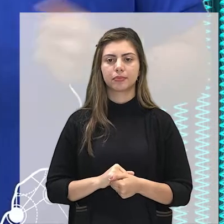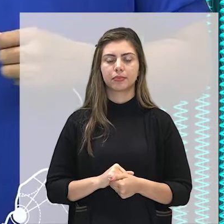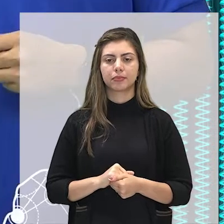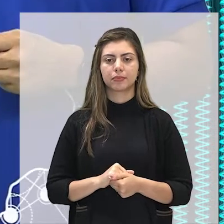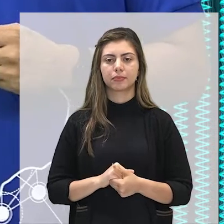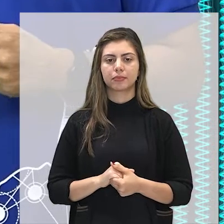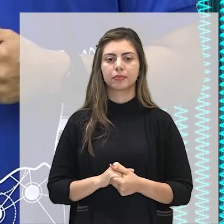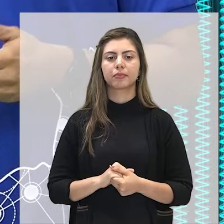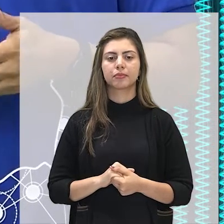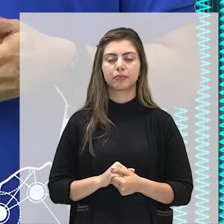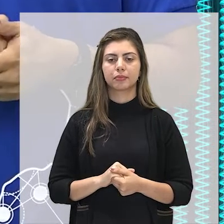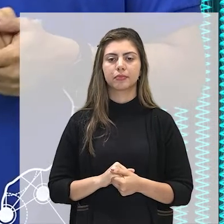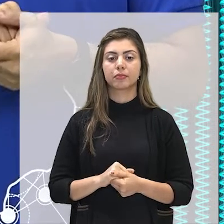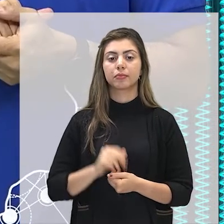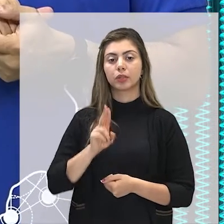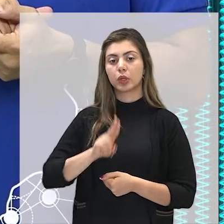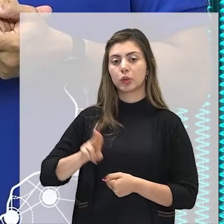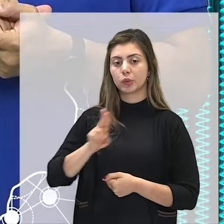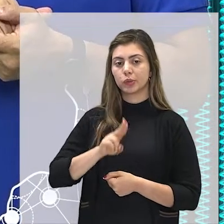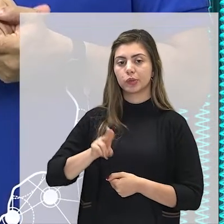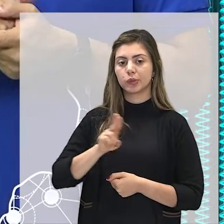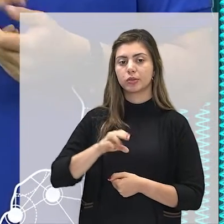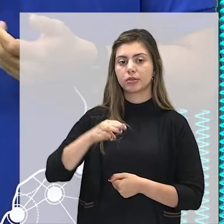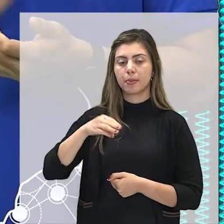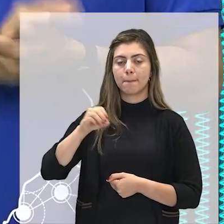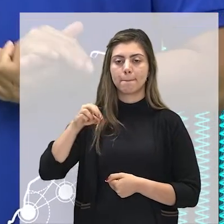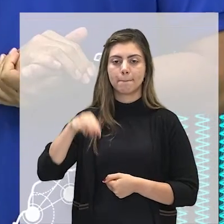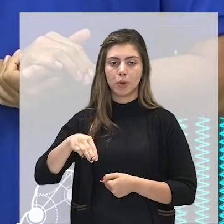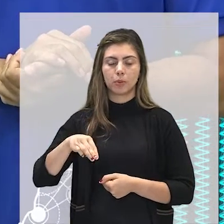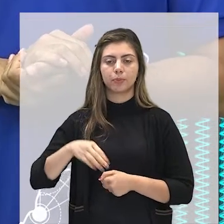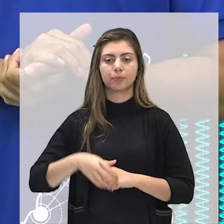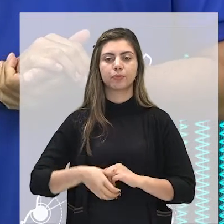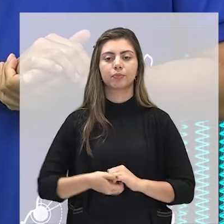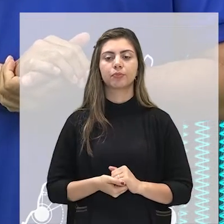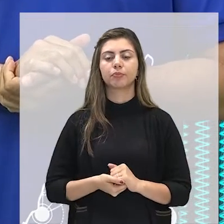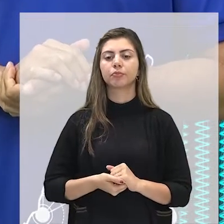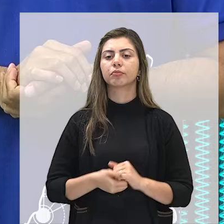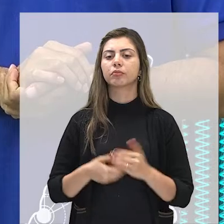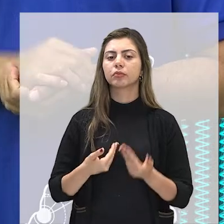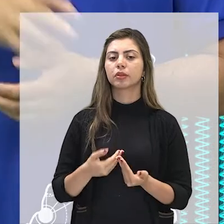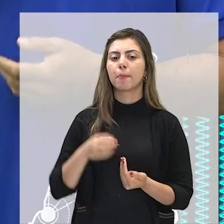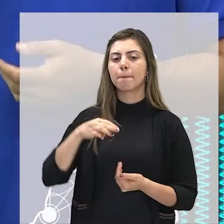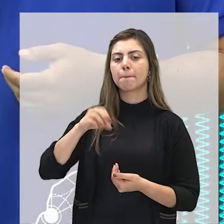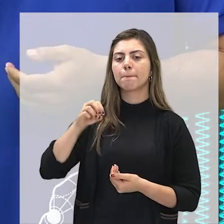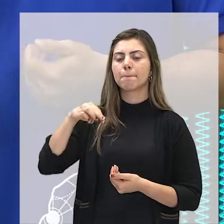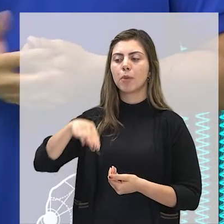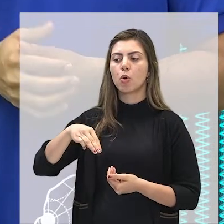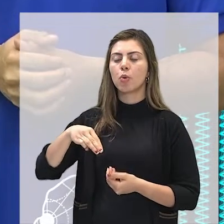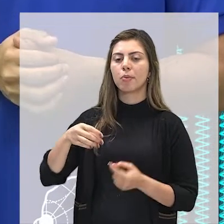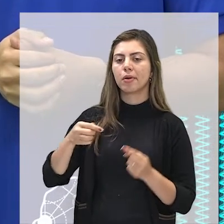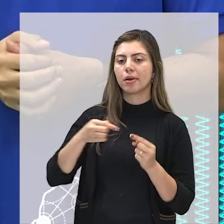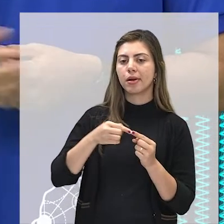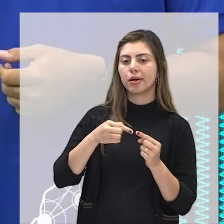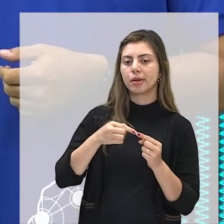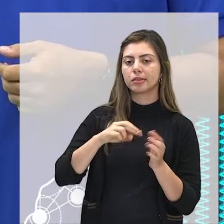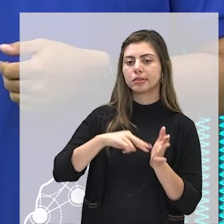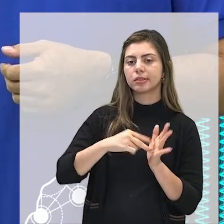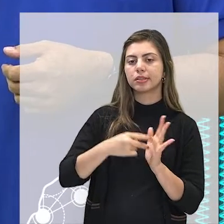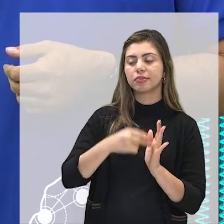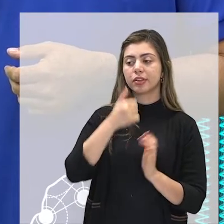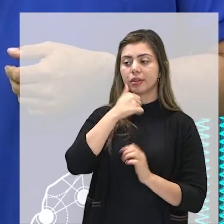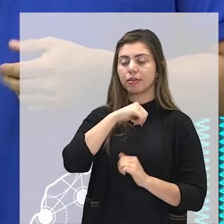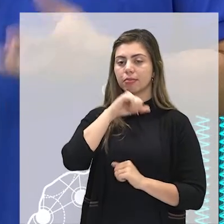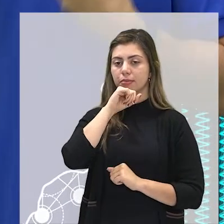como mamãe, eu vou utilizar mom, ok? Então, você pode dizer obrigado para a sua mãe ou pode agradecer a sua mãe? É um